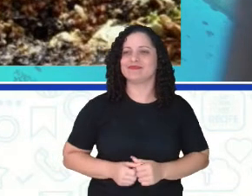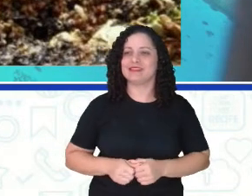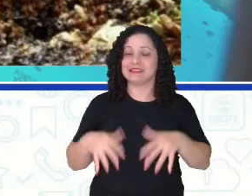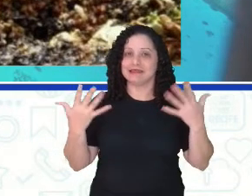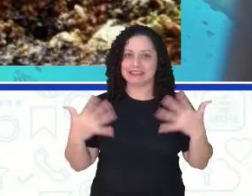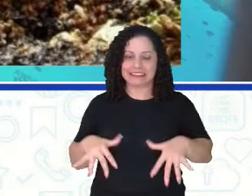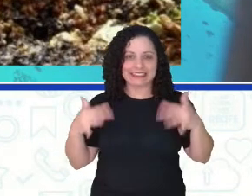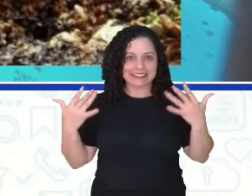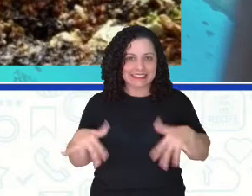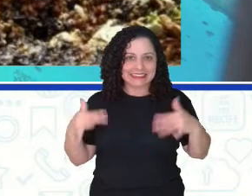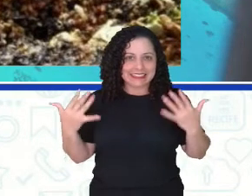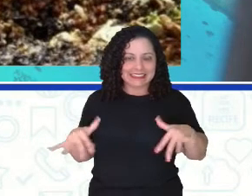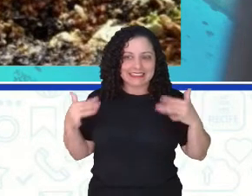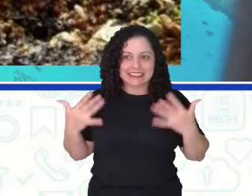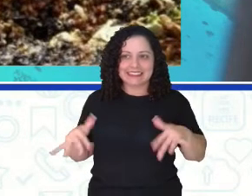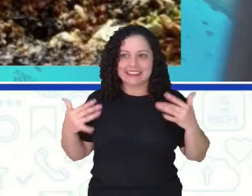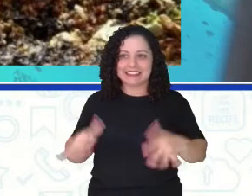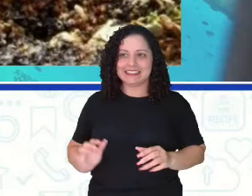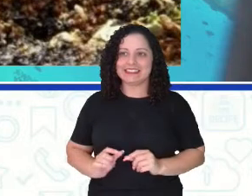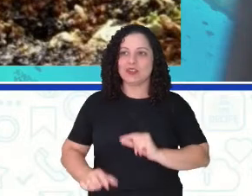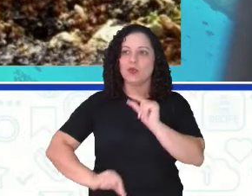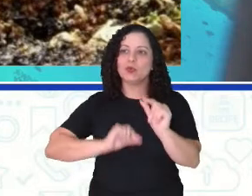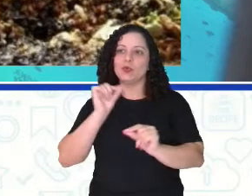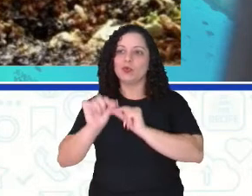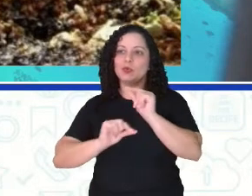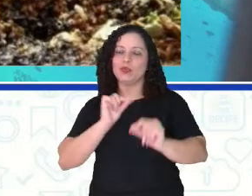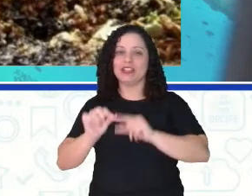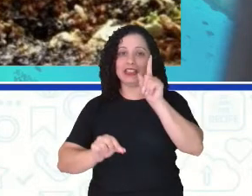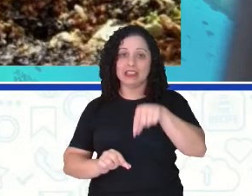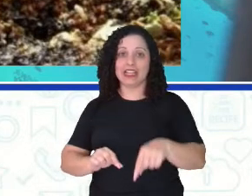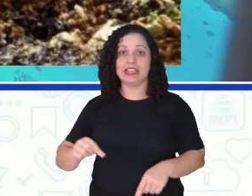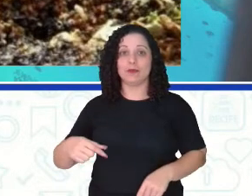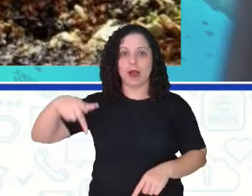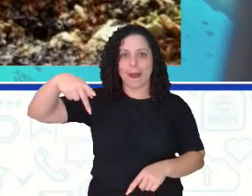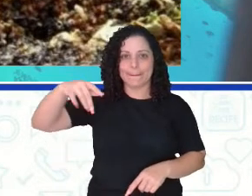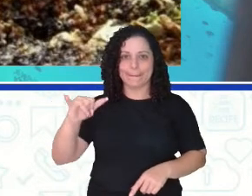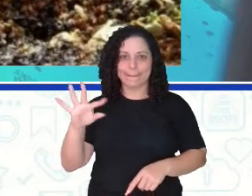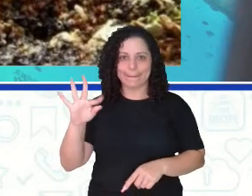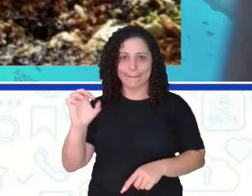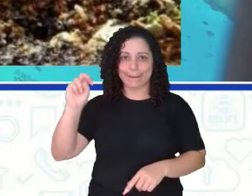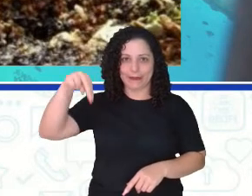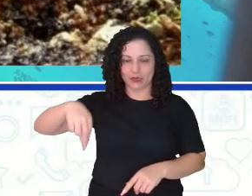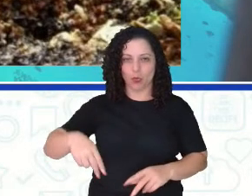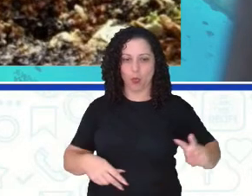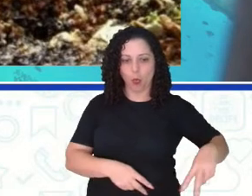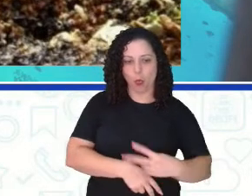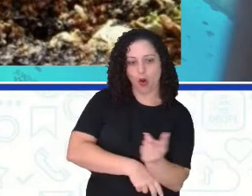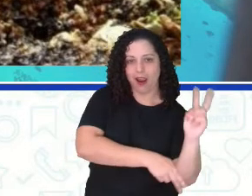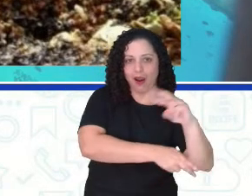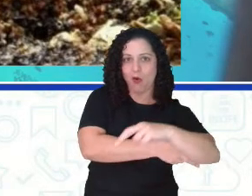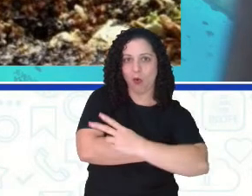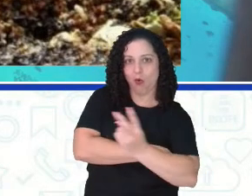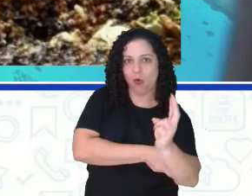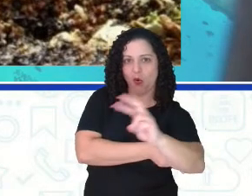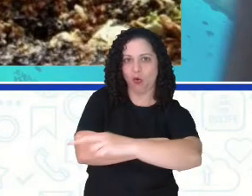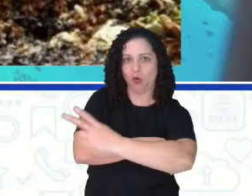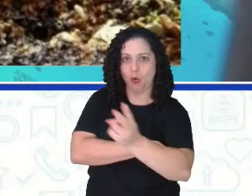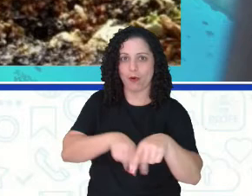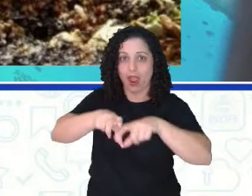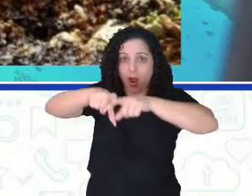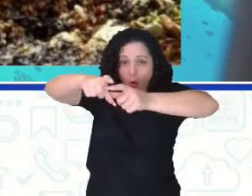intensa, digamos assim, né? Que é uma piton, né? Que é uma serpente, uma cobra, e ela